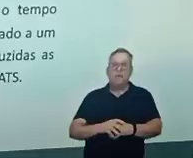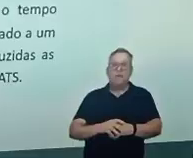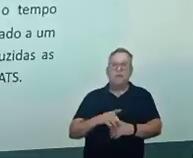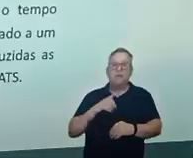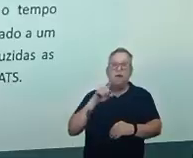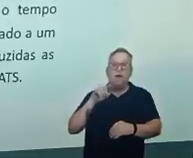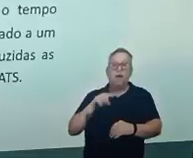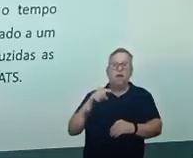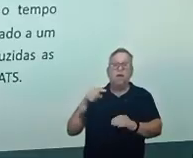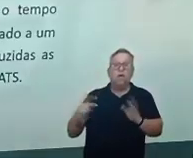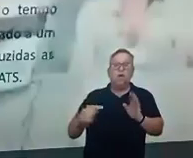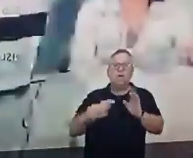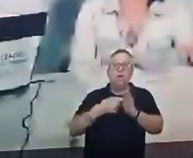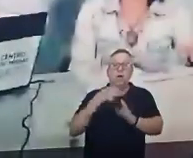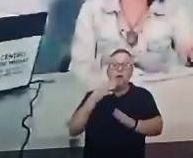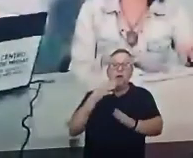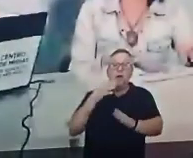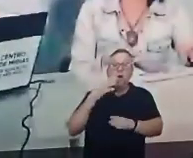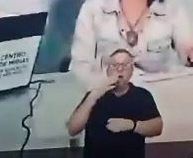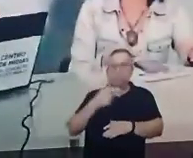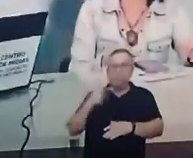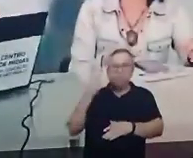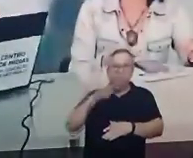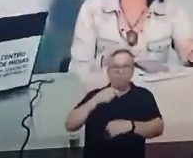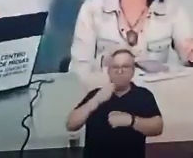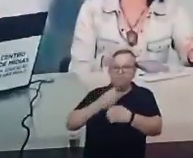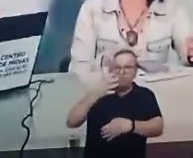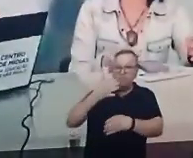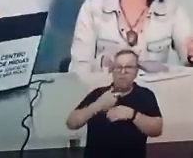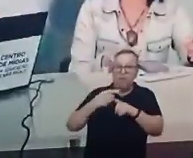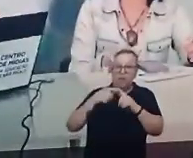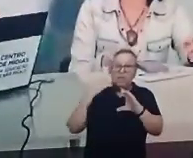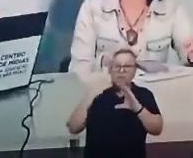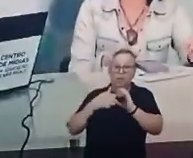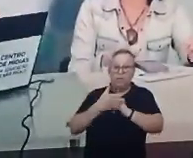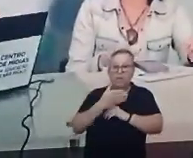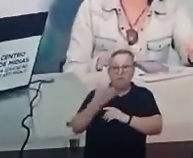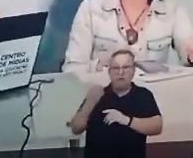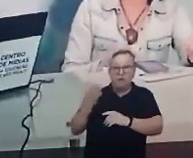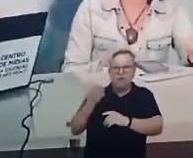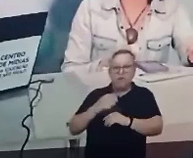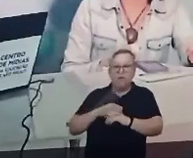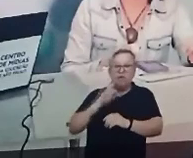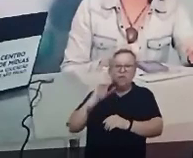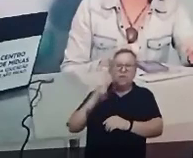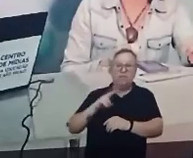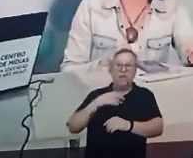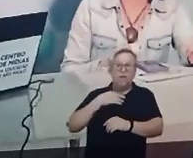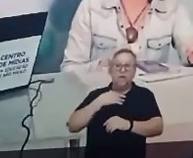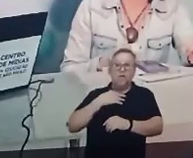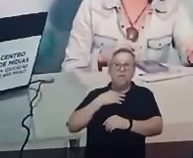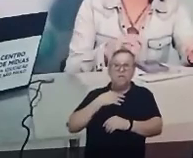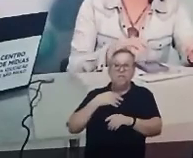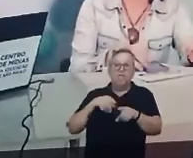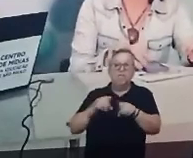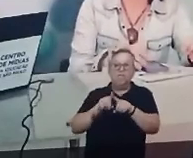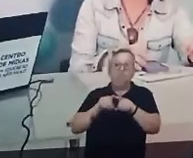ponto de atenção, tá, pessoal? Que não está aqui no PPT, mas quando a gente for mandar o material orientador, a gente vai deixar